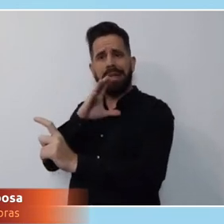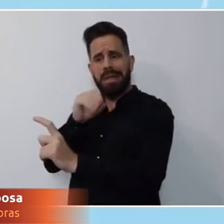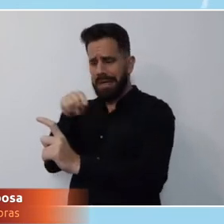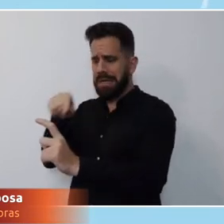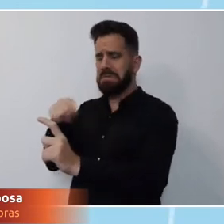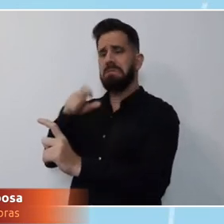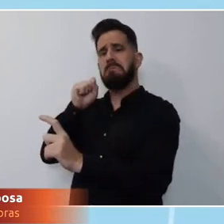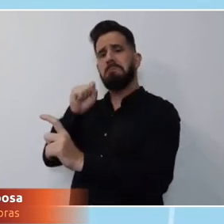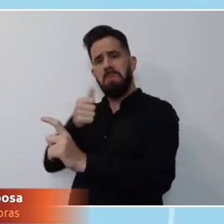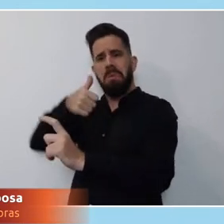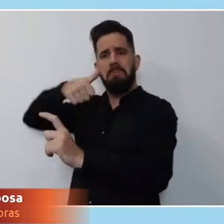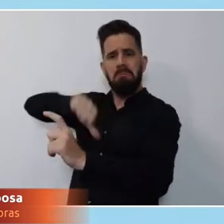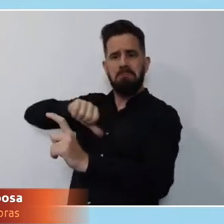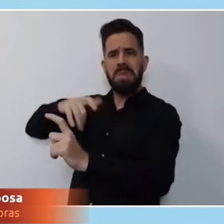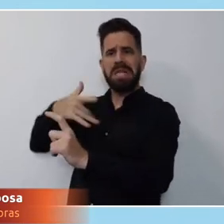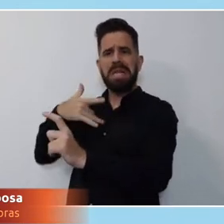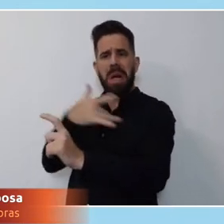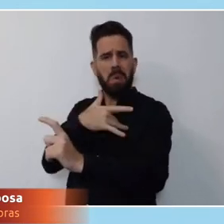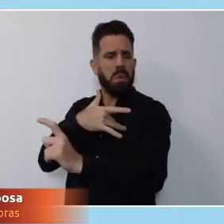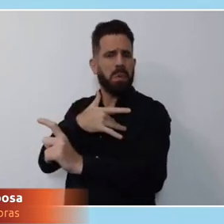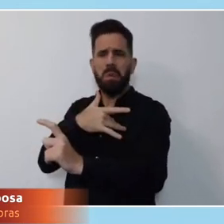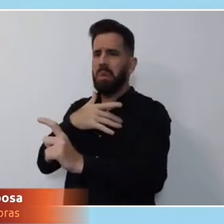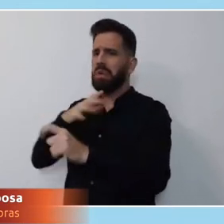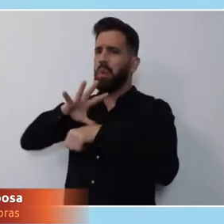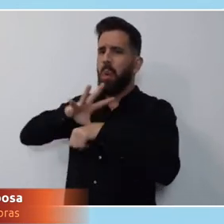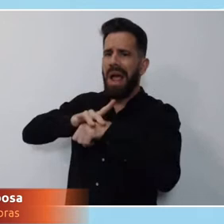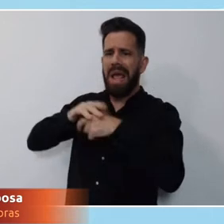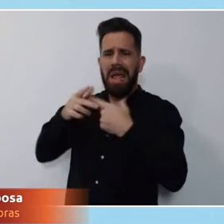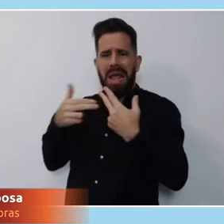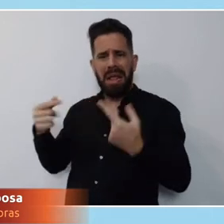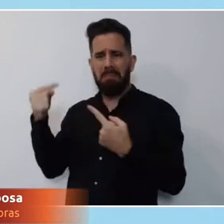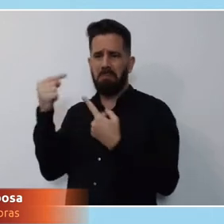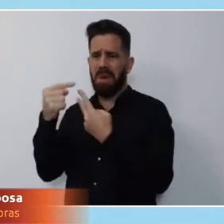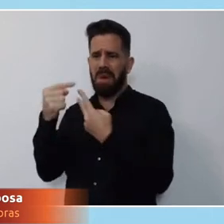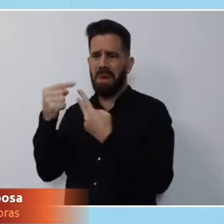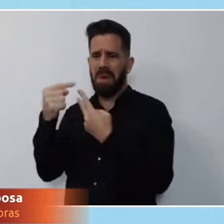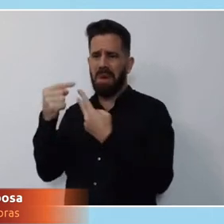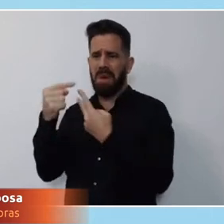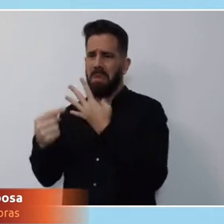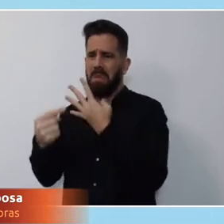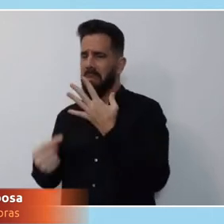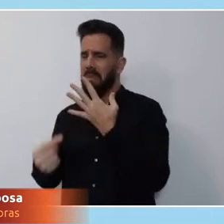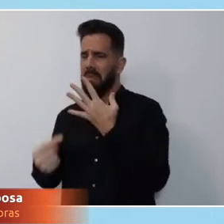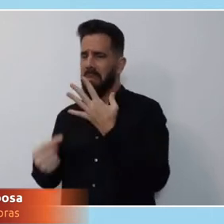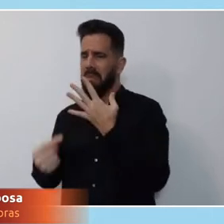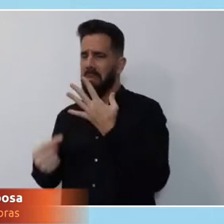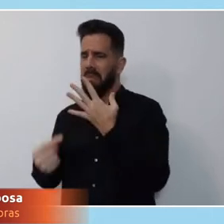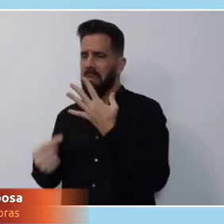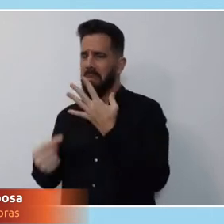ou acontecerem, né, caso você consuma aquele produto. Infelizmente,